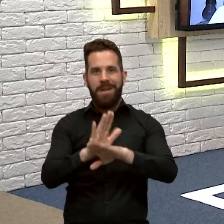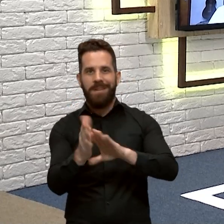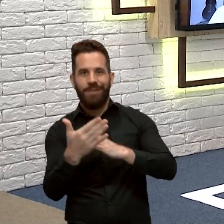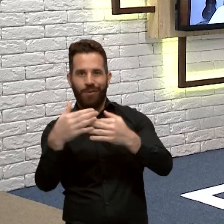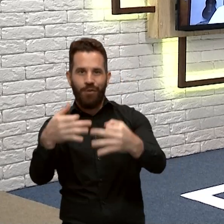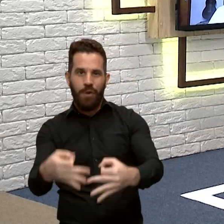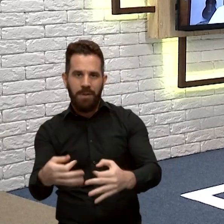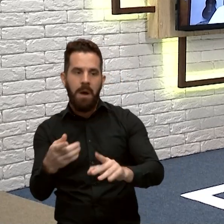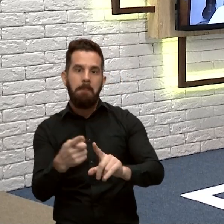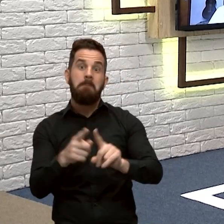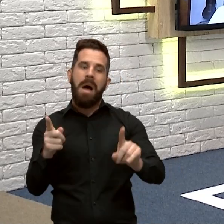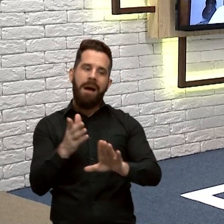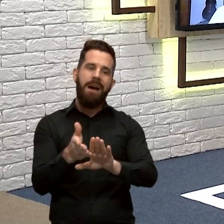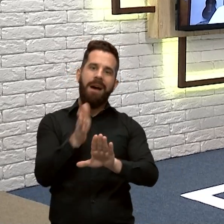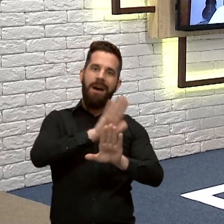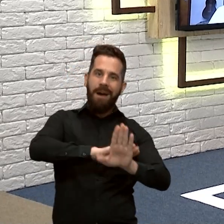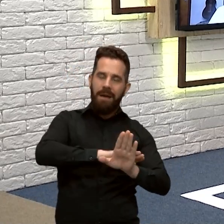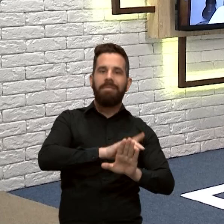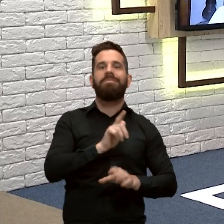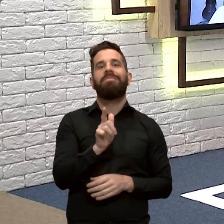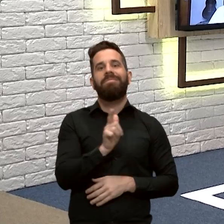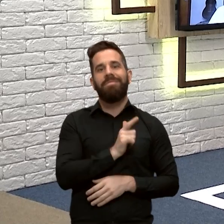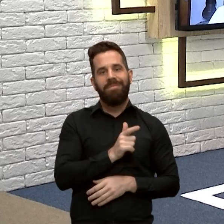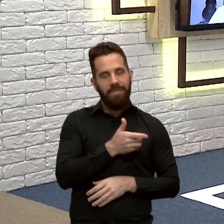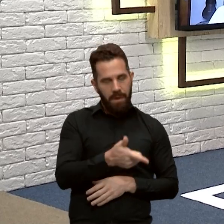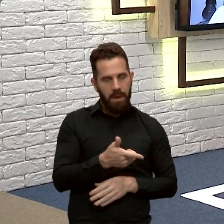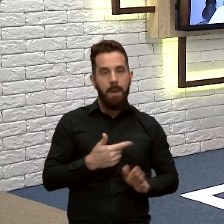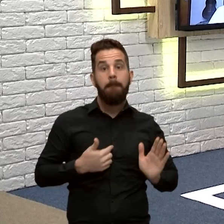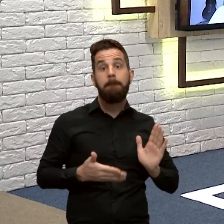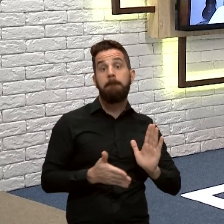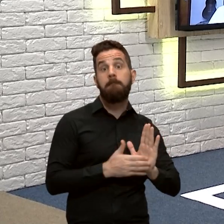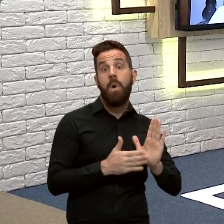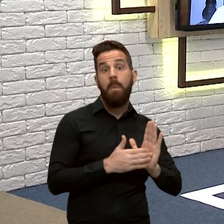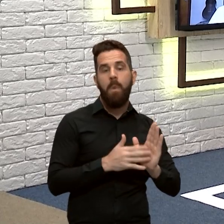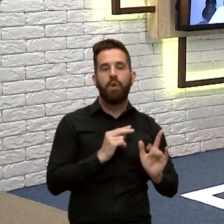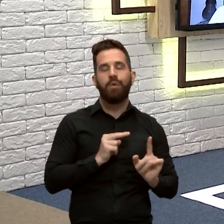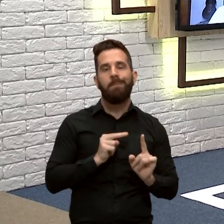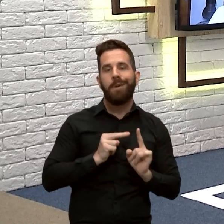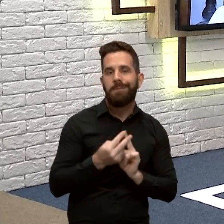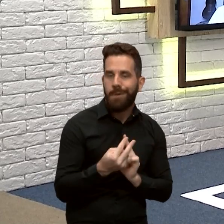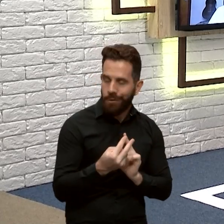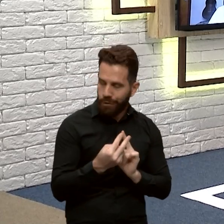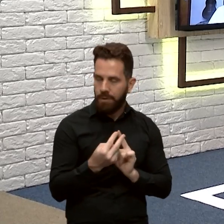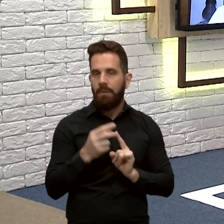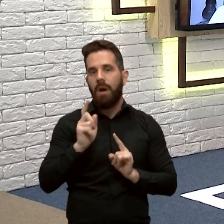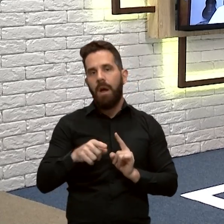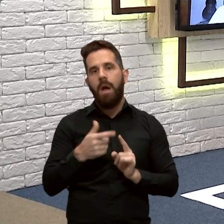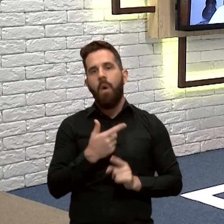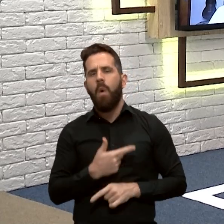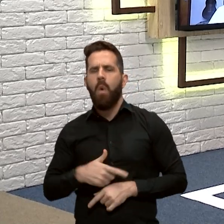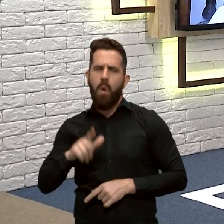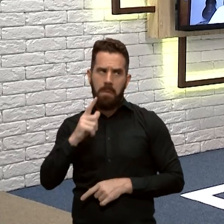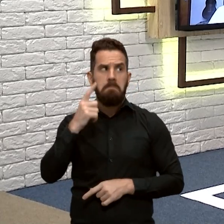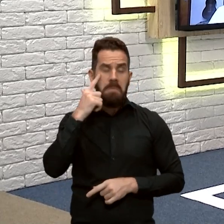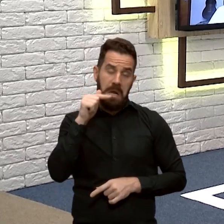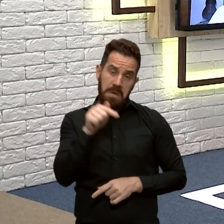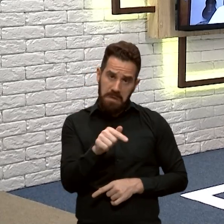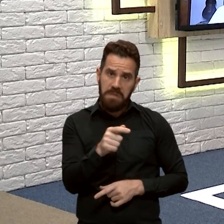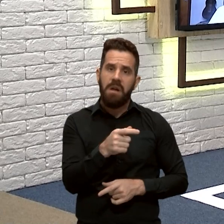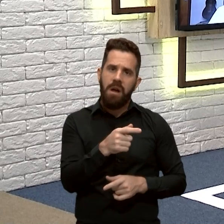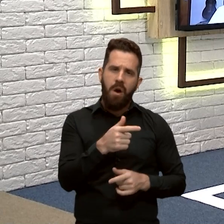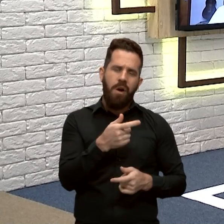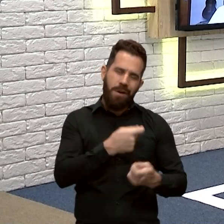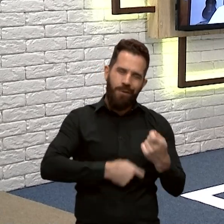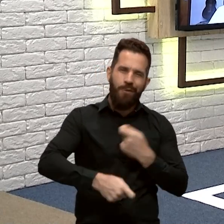nos traz e propõe, né, essa perspectiva de uma outra economia, né, diferenciada, como